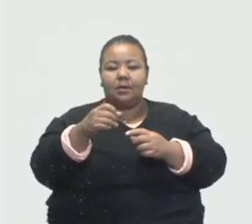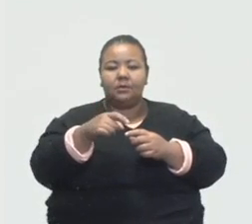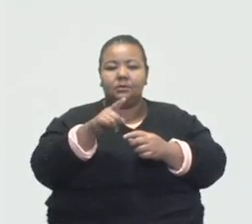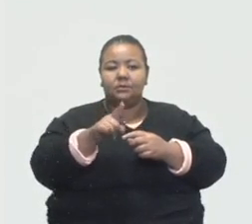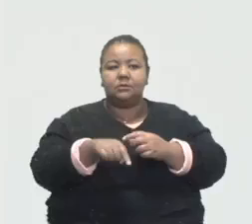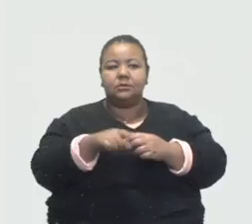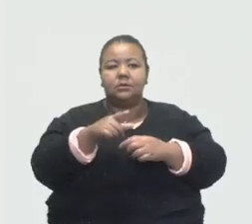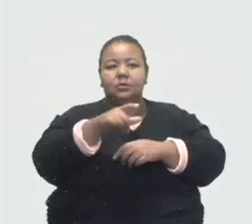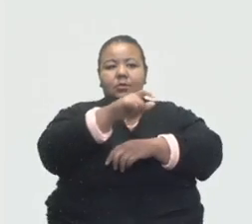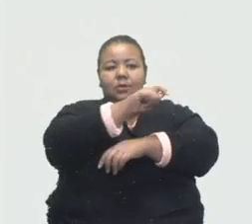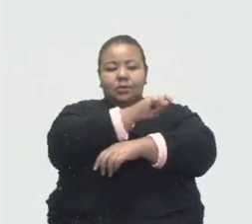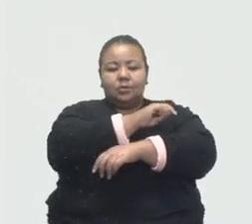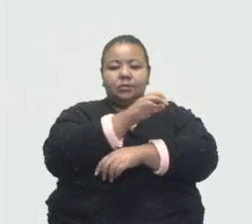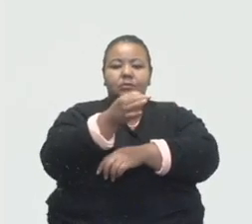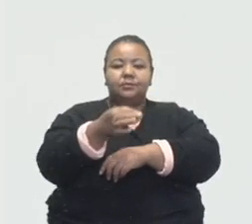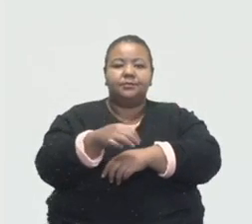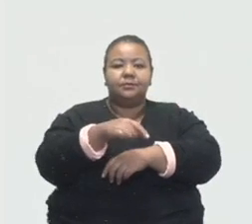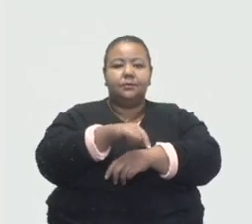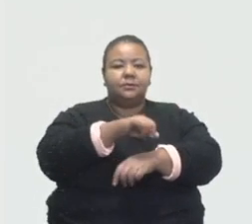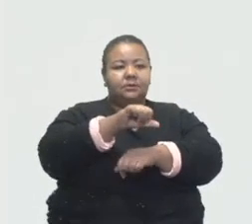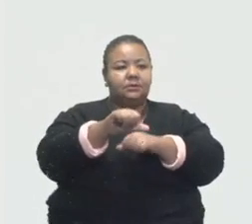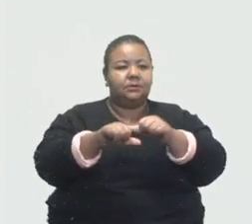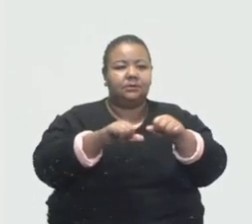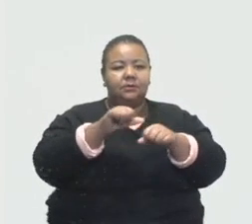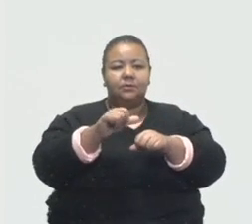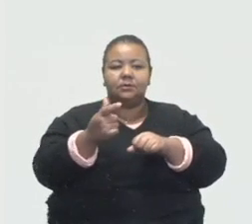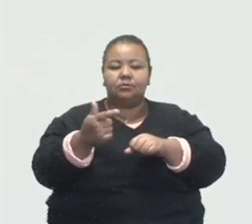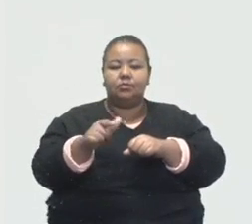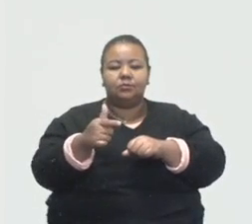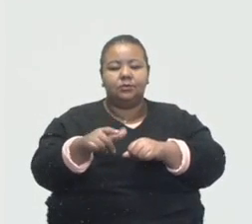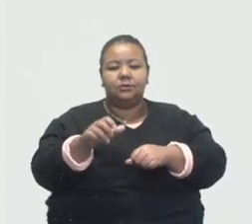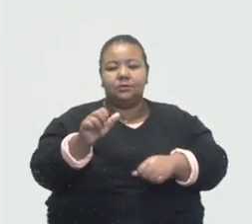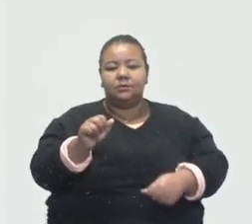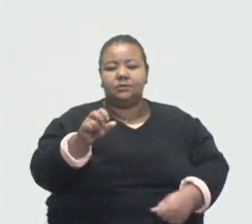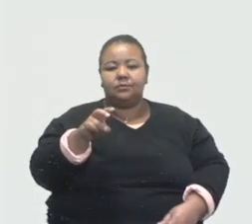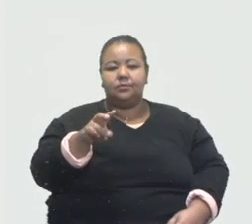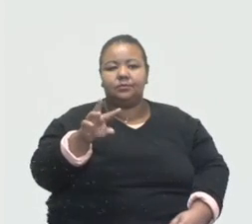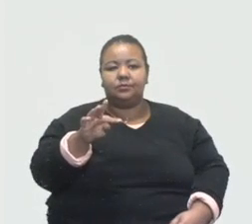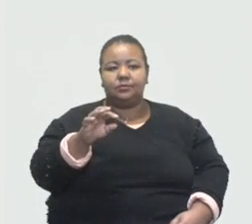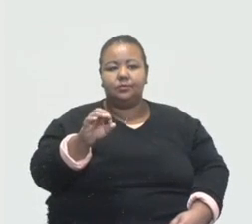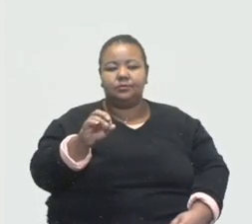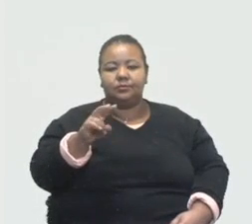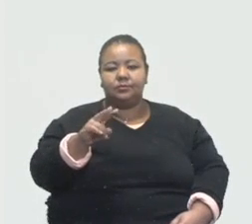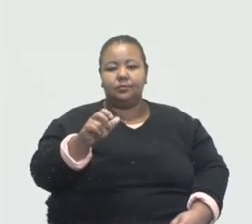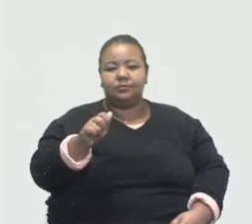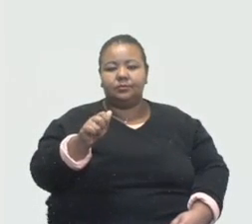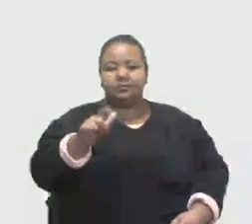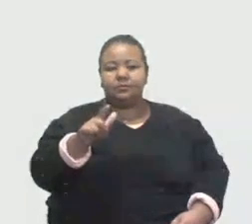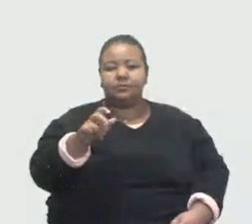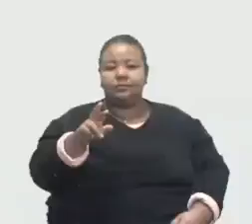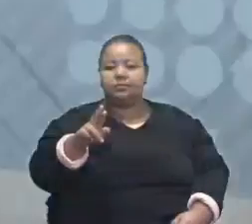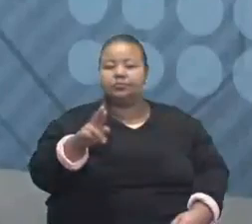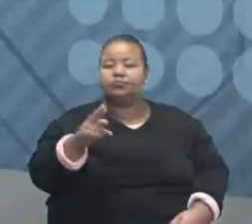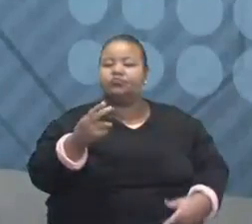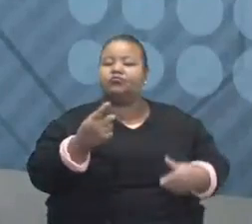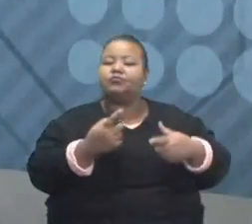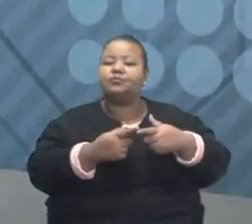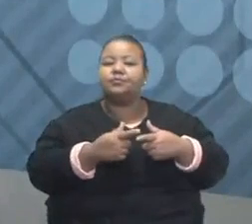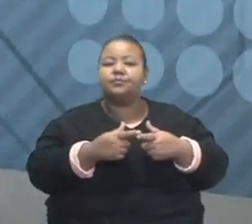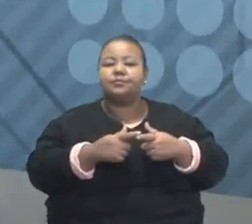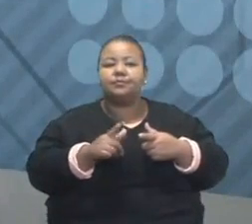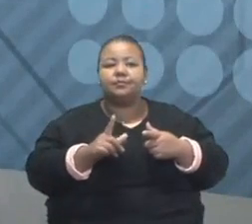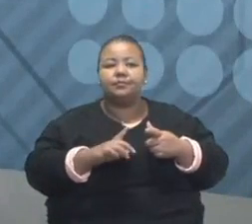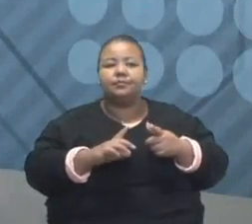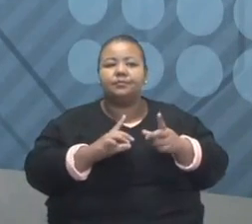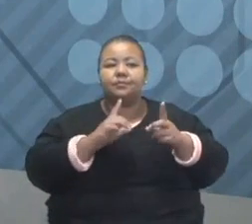afirmação do aluno está correta, porque essa transformação não vai possuir autovalores. Mas por que ela não possui autovalores, professora? Você não